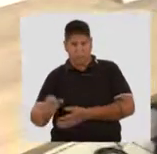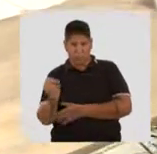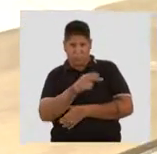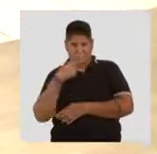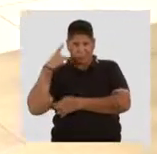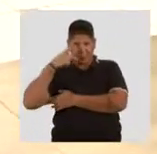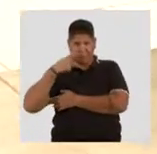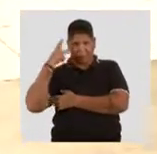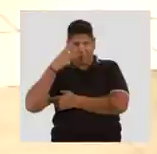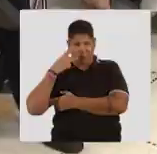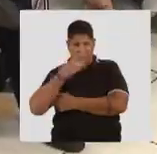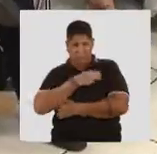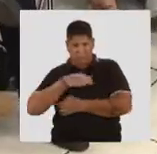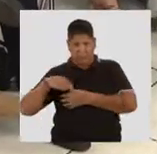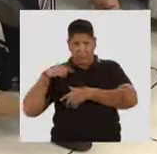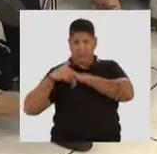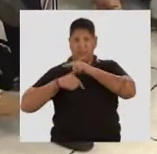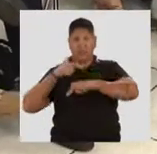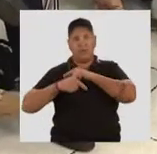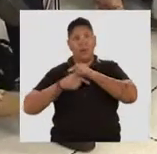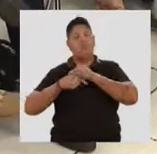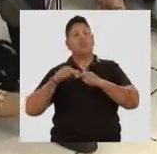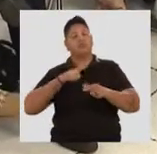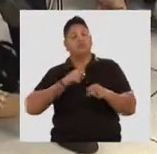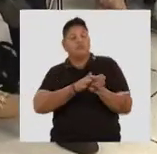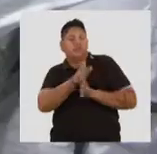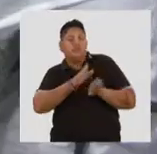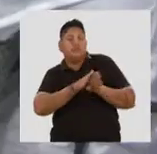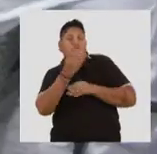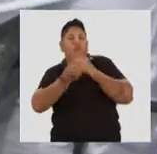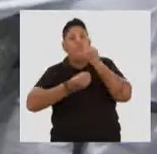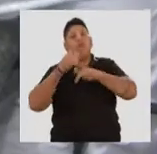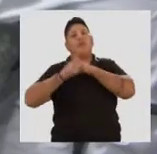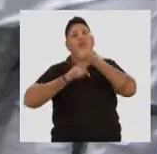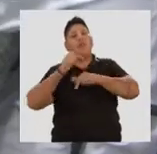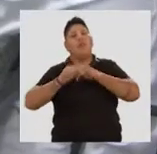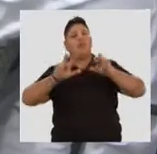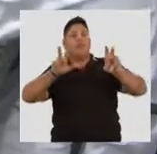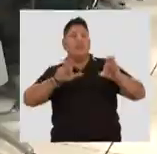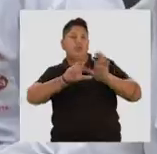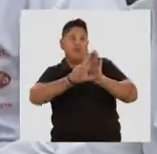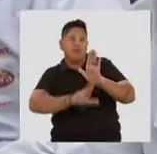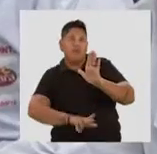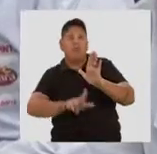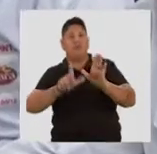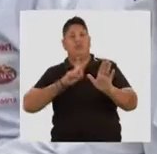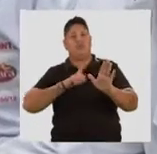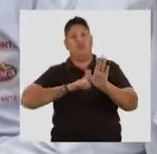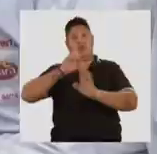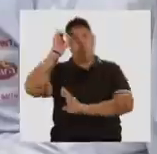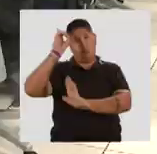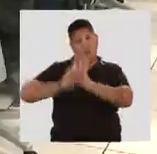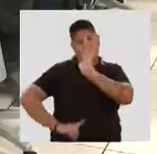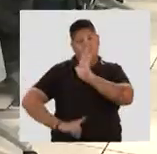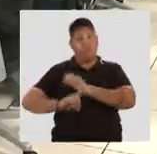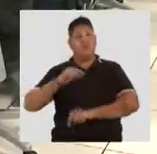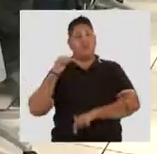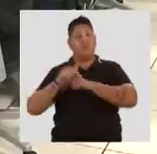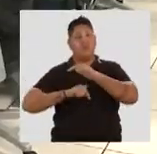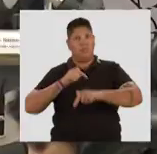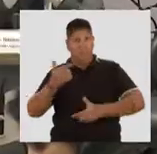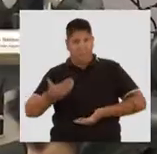Novos procuradores do MPT recebem instruções para trabalhar com temas diversos que envolvem os direitos